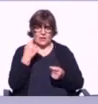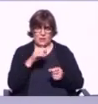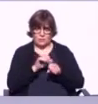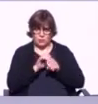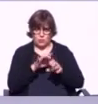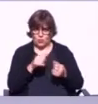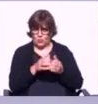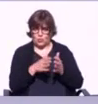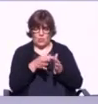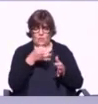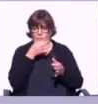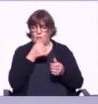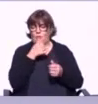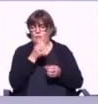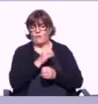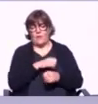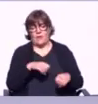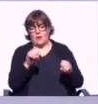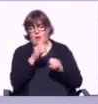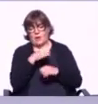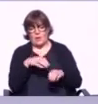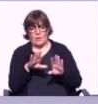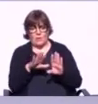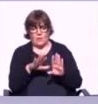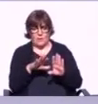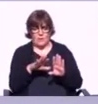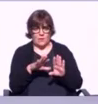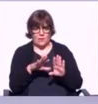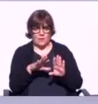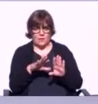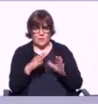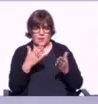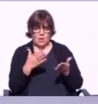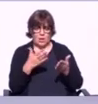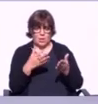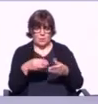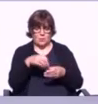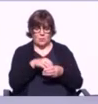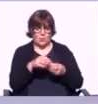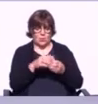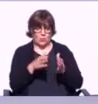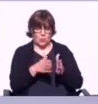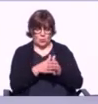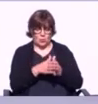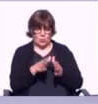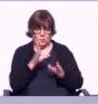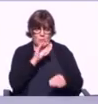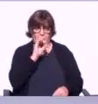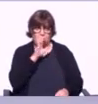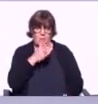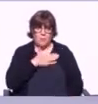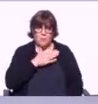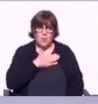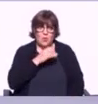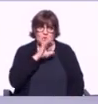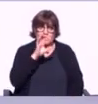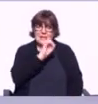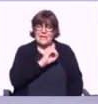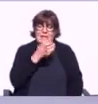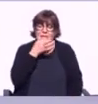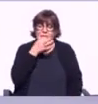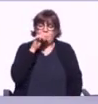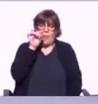foi falado, não há dúvidas absolutamente nenhumas. Agora, no meio disto tudo, para além do espanto, que é o meu espanto de ninguém falar sobre